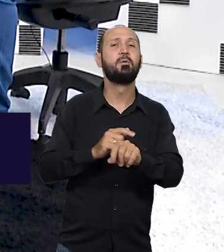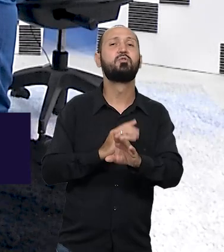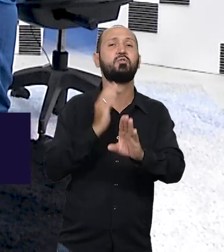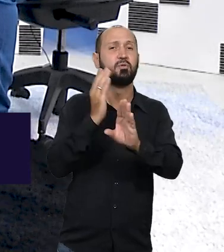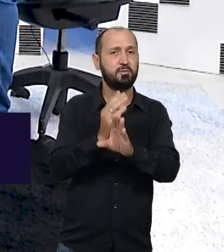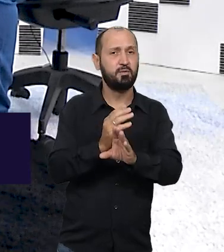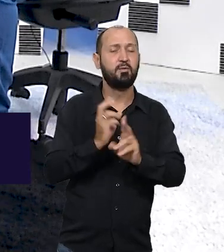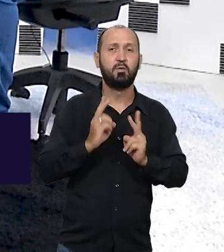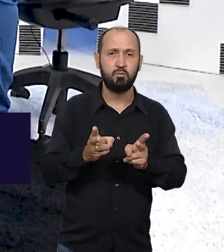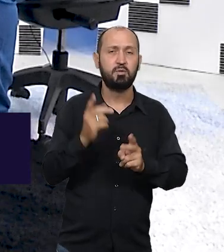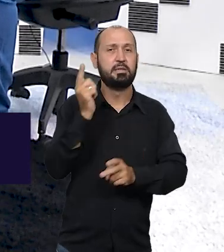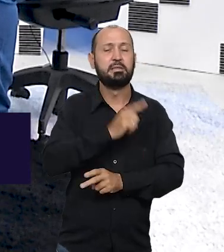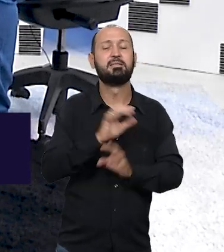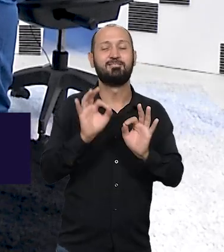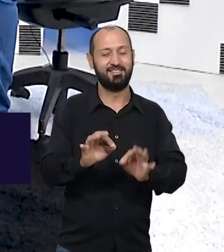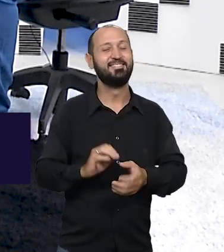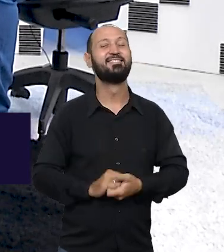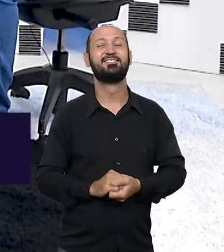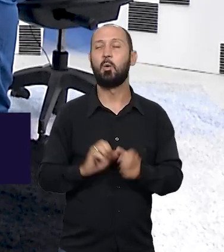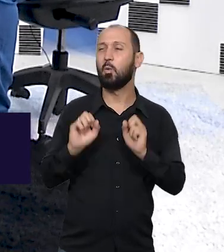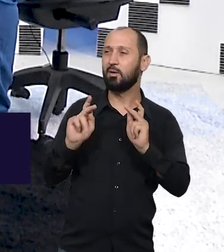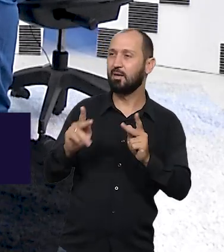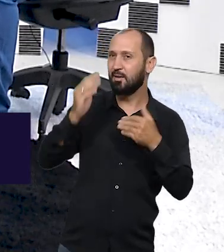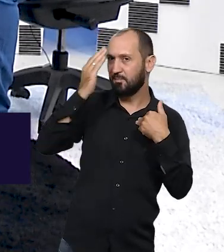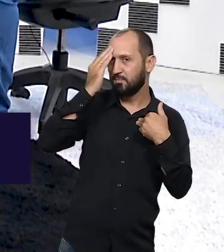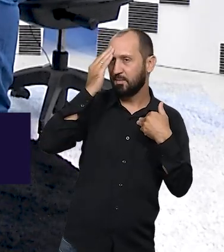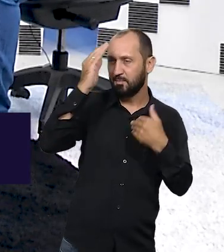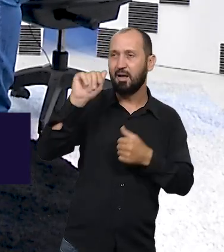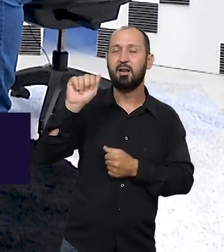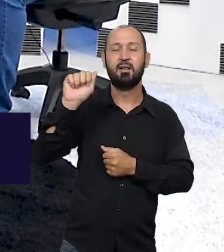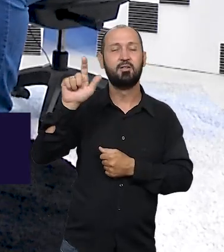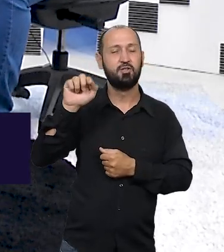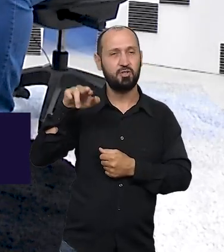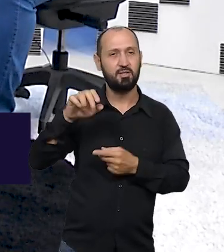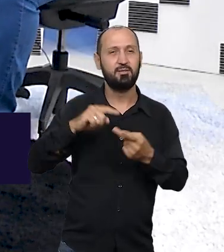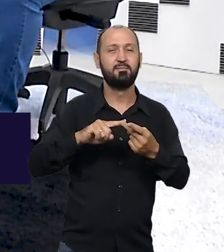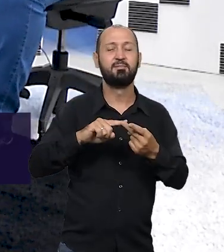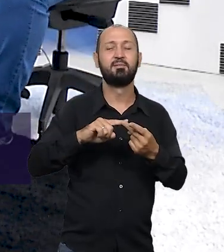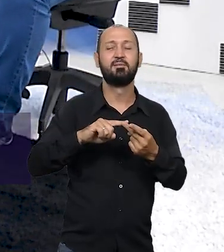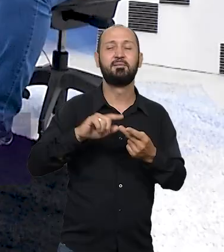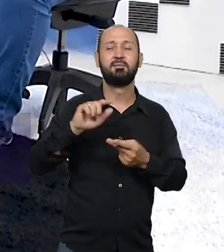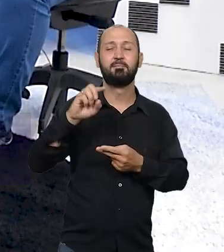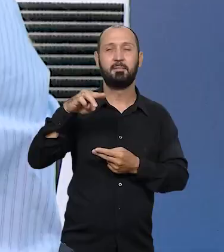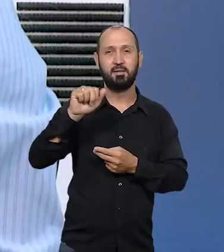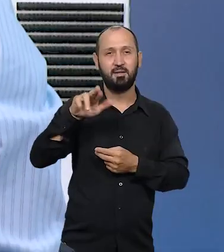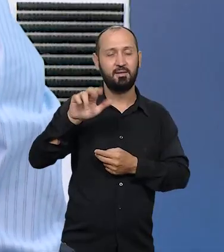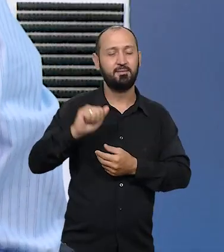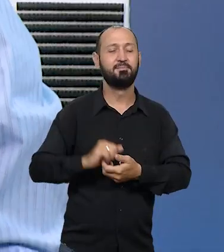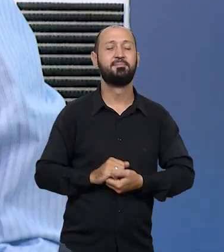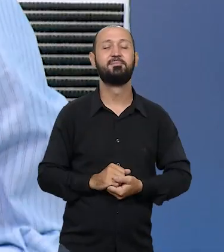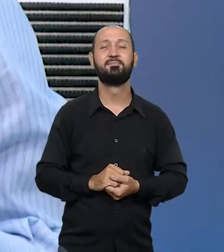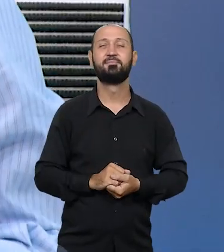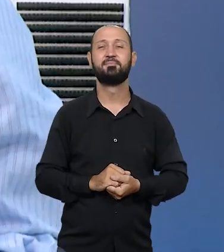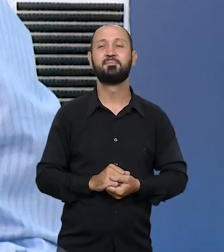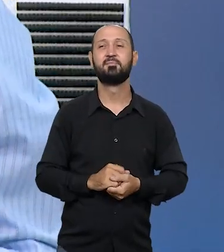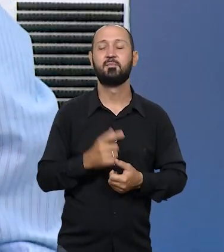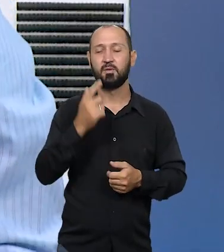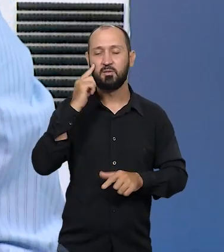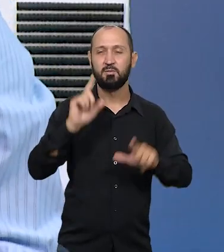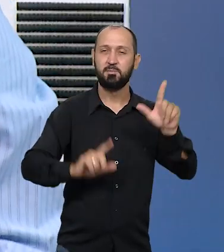identificação e vai continuar dando certo, né? Obrigada, Alexandre. Obrigada, Marília, mais uma vez. Bem, o